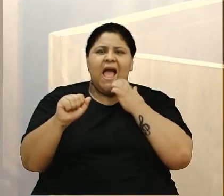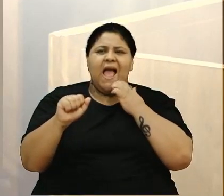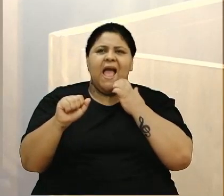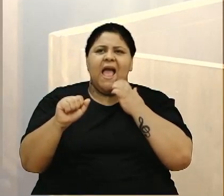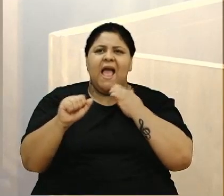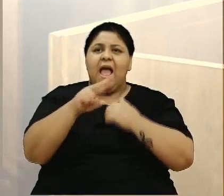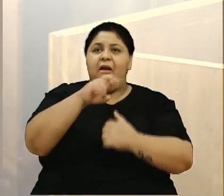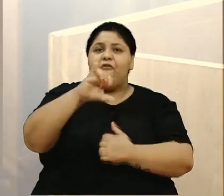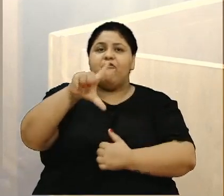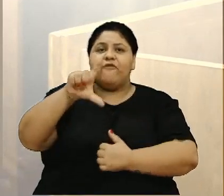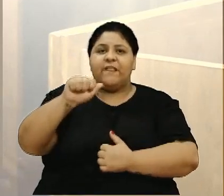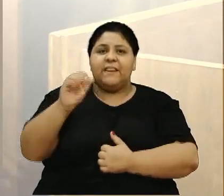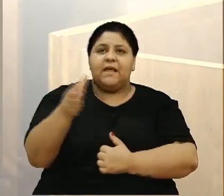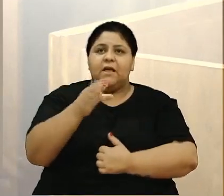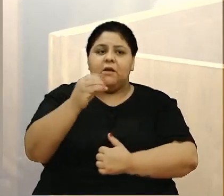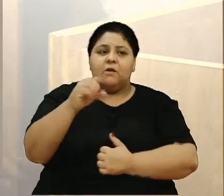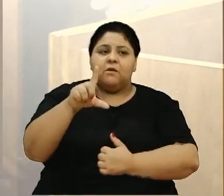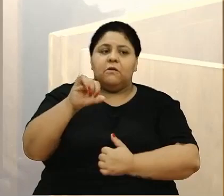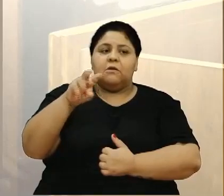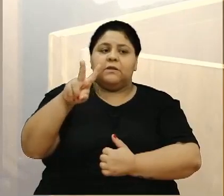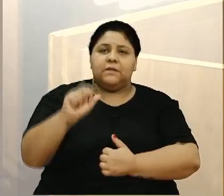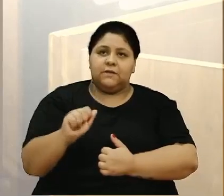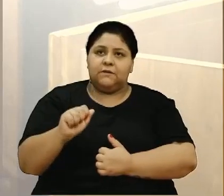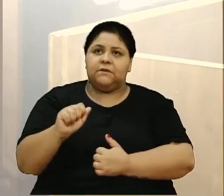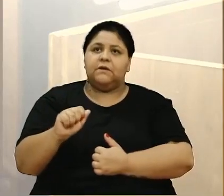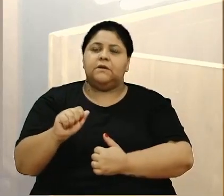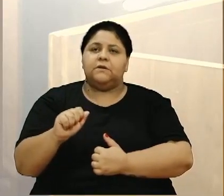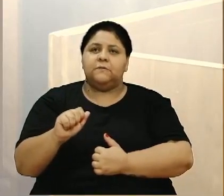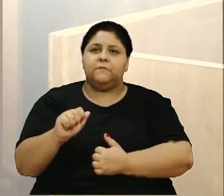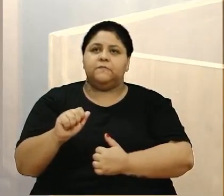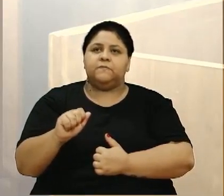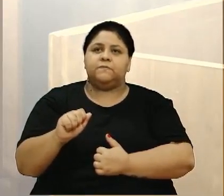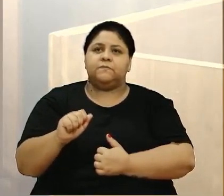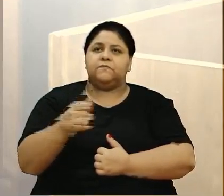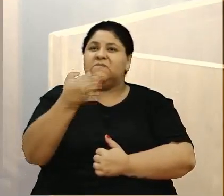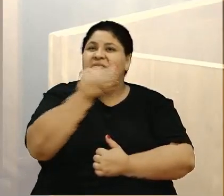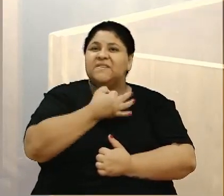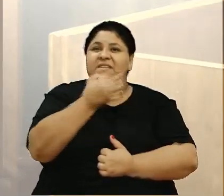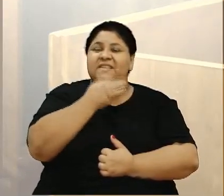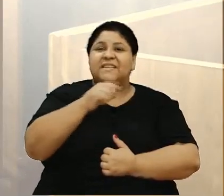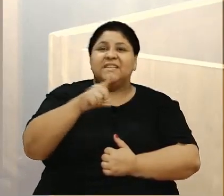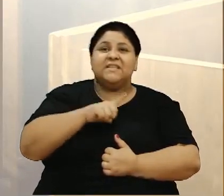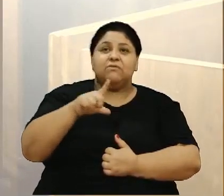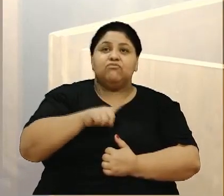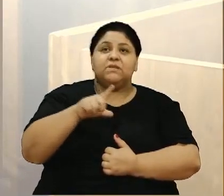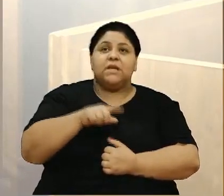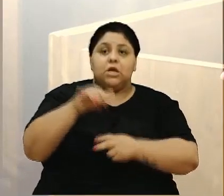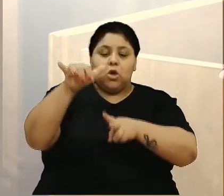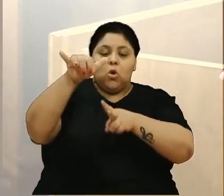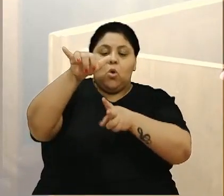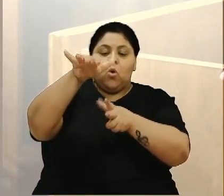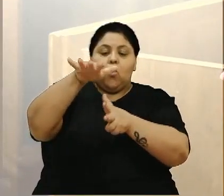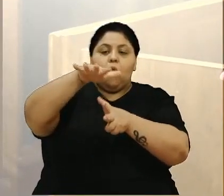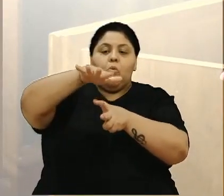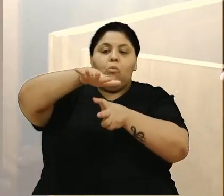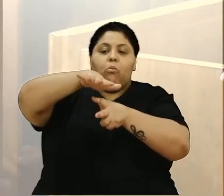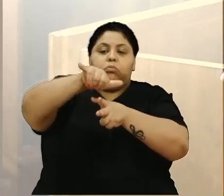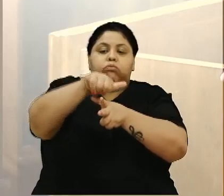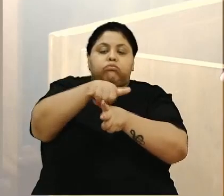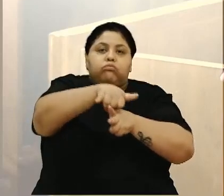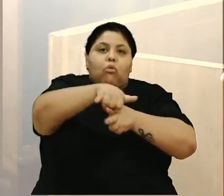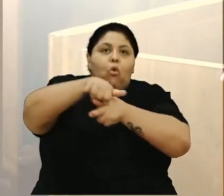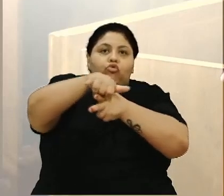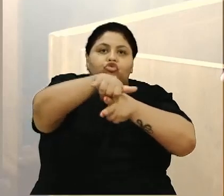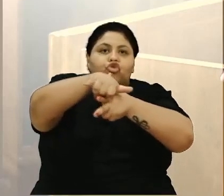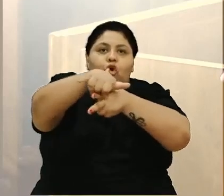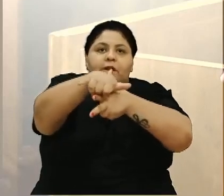Vila Oliva, até Vila Cristina para ver os estragos. Caxias do Sul não tem um drone para ver os problemas.